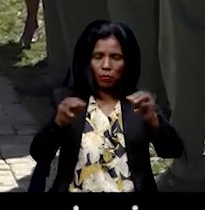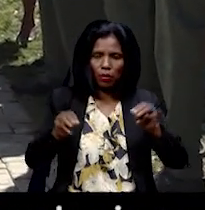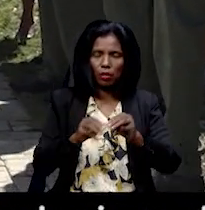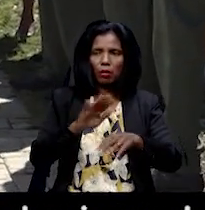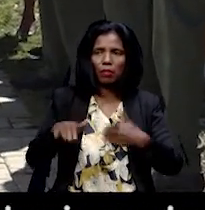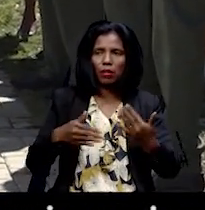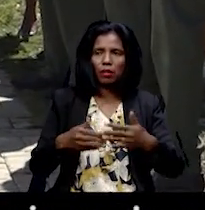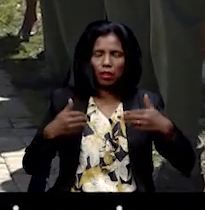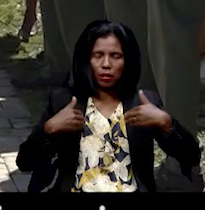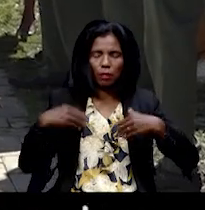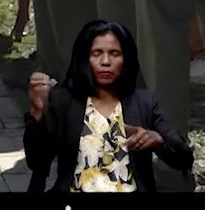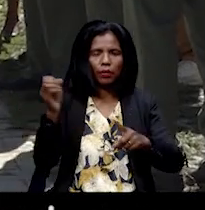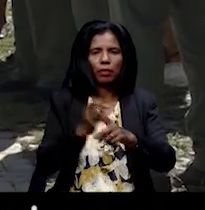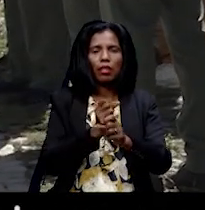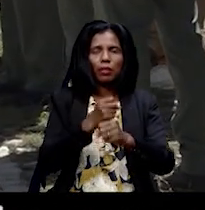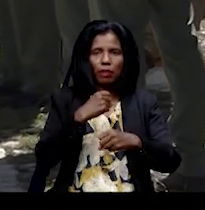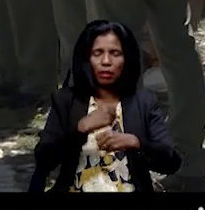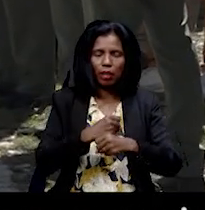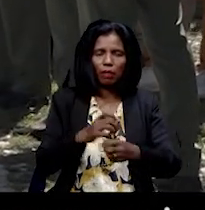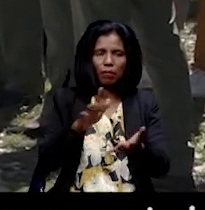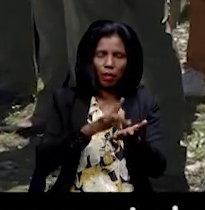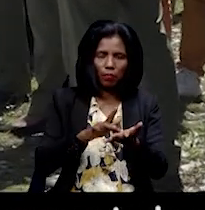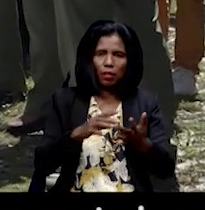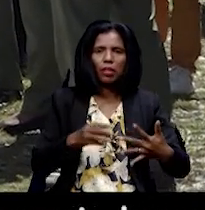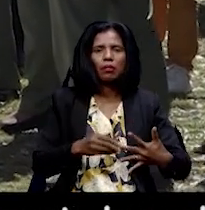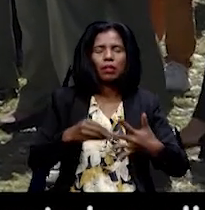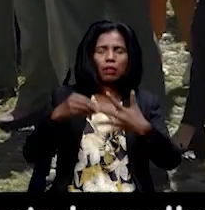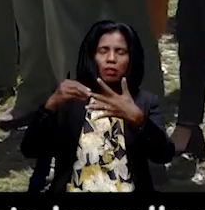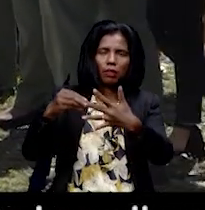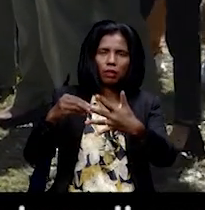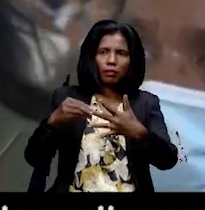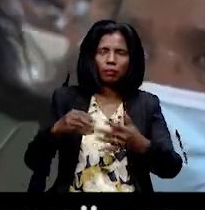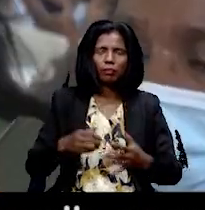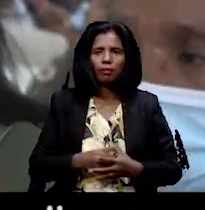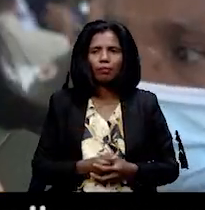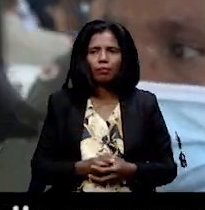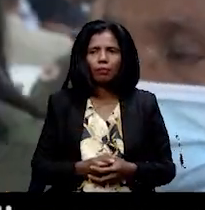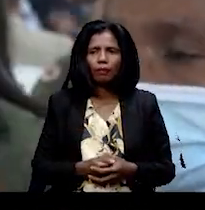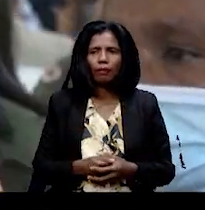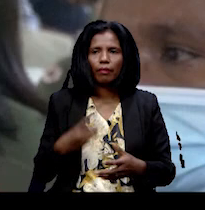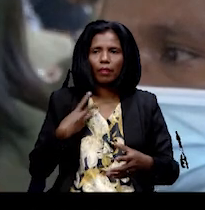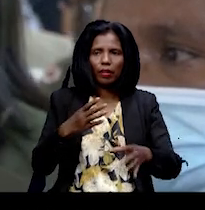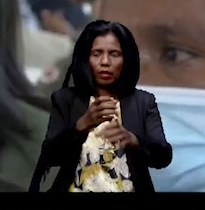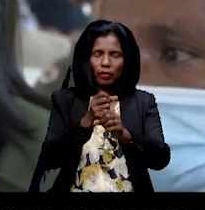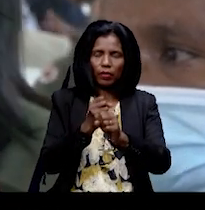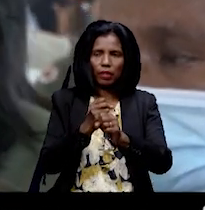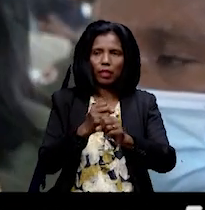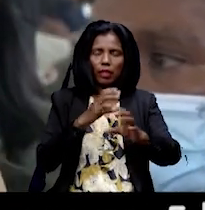e oportunidade a to halus estão ba ai moro kliuliu e ha distribuição itasimo careta